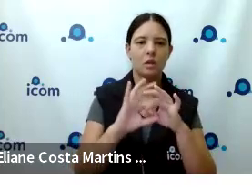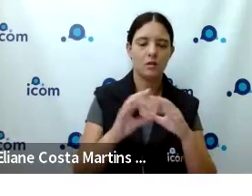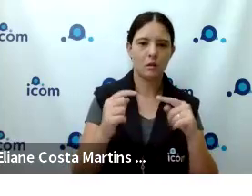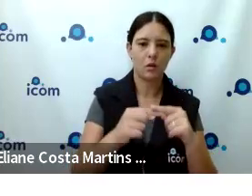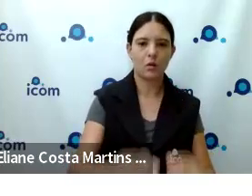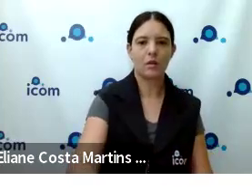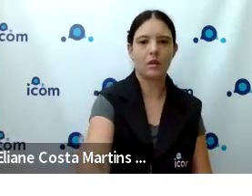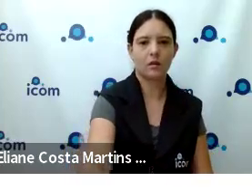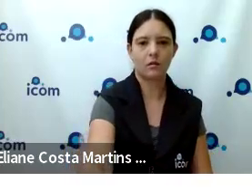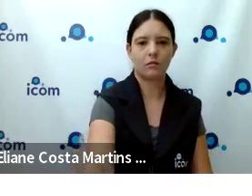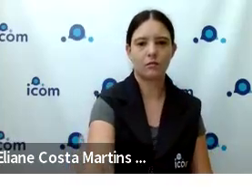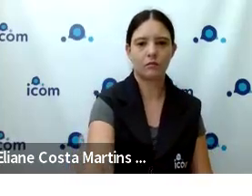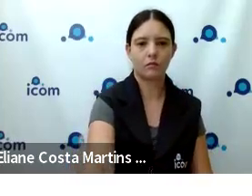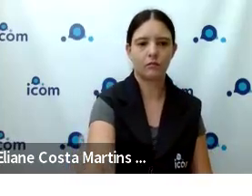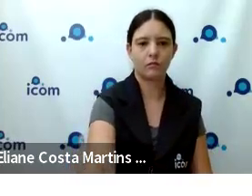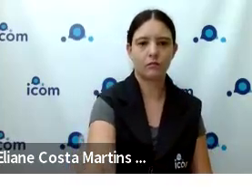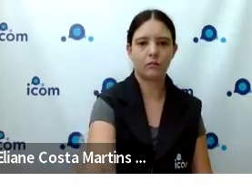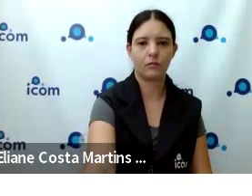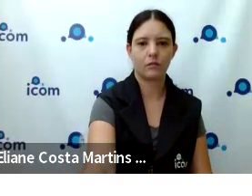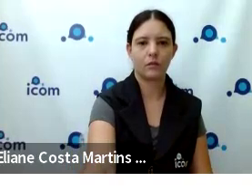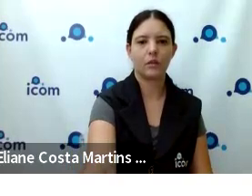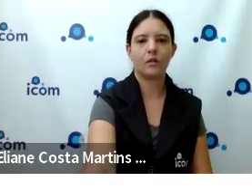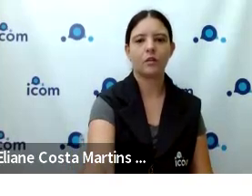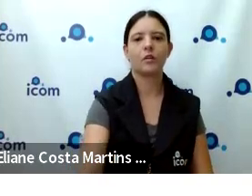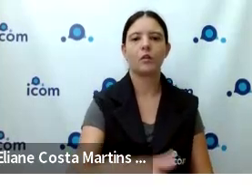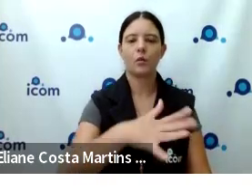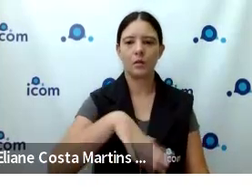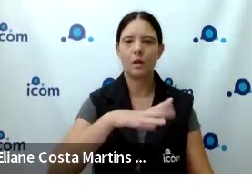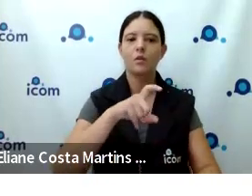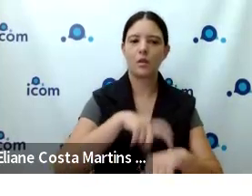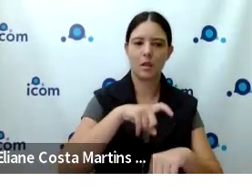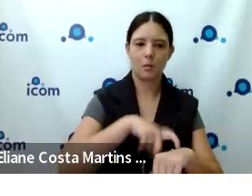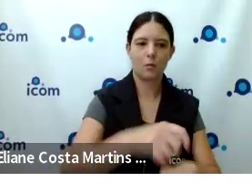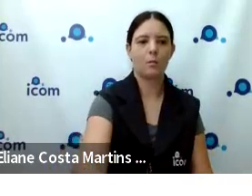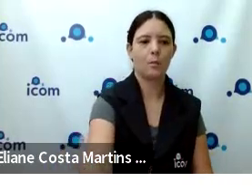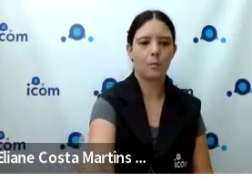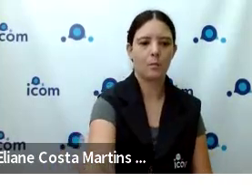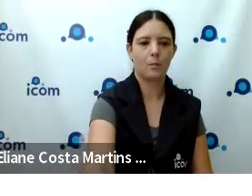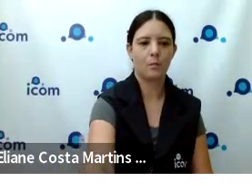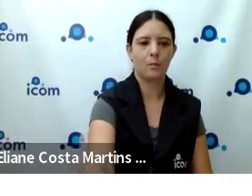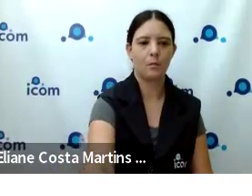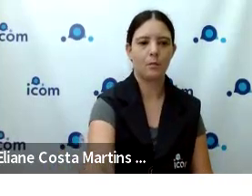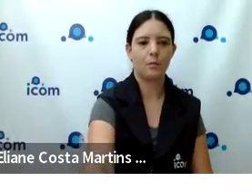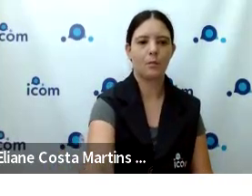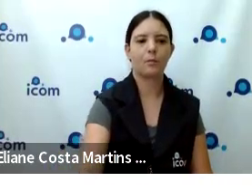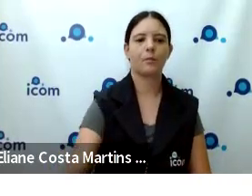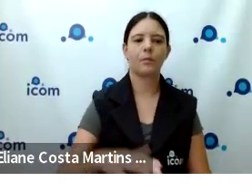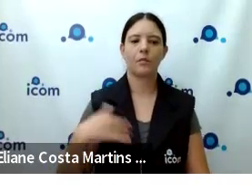às outras, não apenas no espaço, mas também no tempo, né? Então, para que o